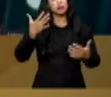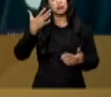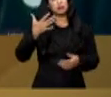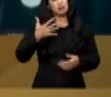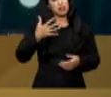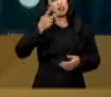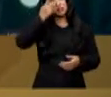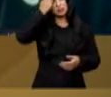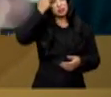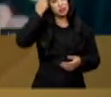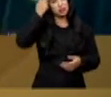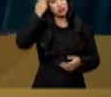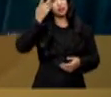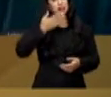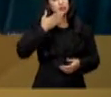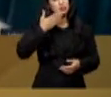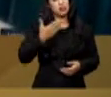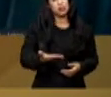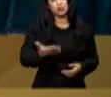os interessados.